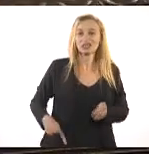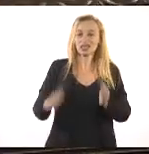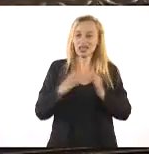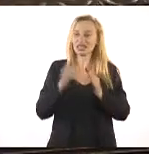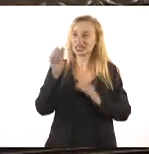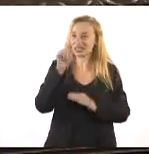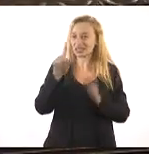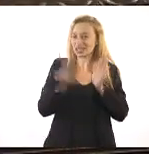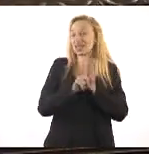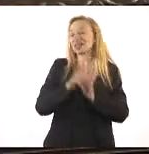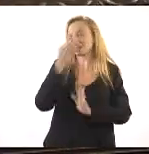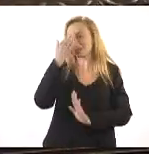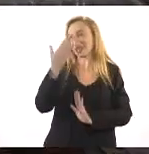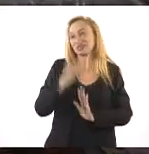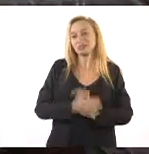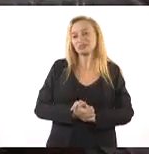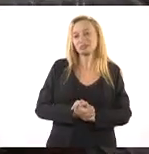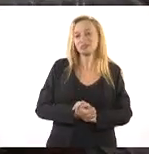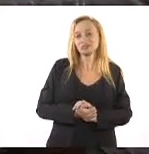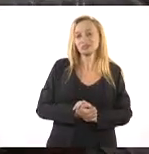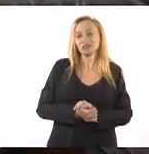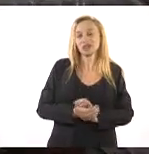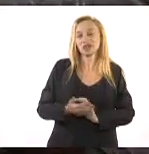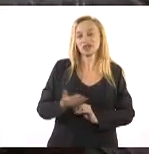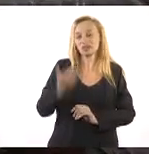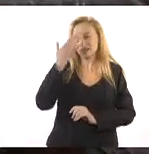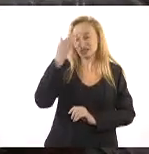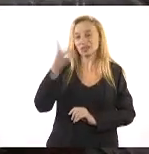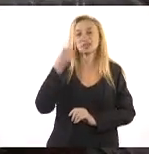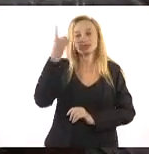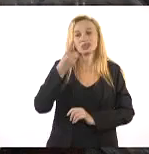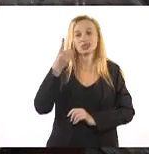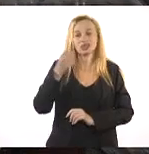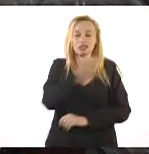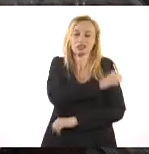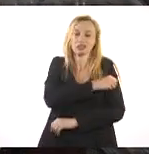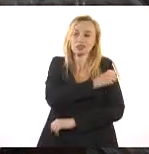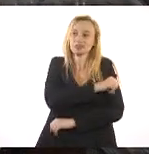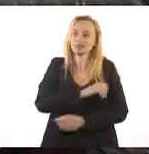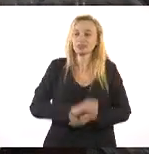Leite. Muito obrigada. Obrigada, deputada enfermeira Rejane. Convido a fazer o uso